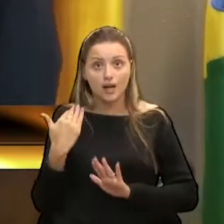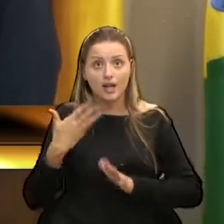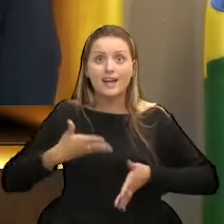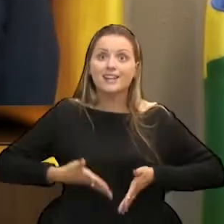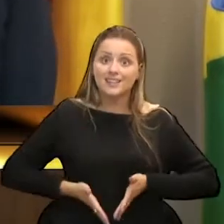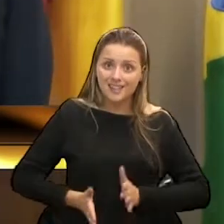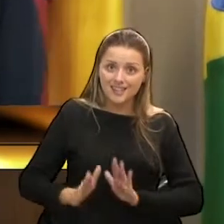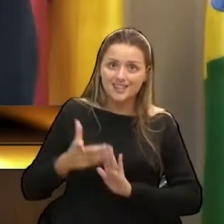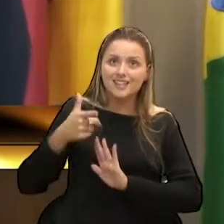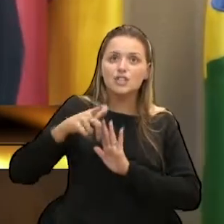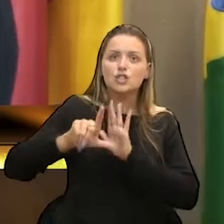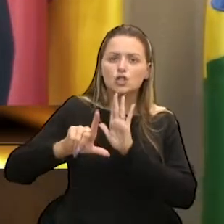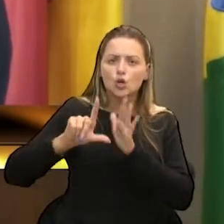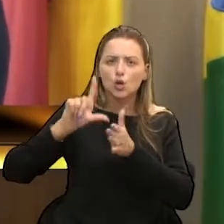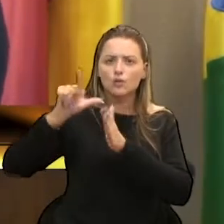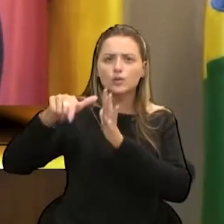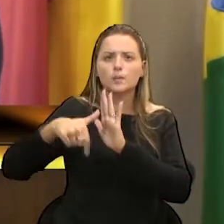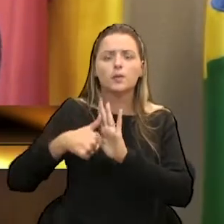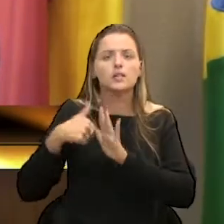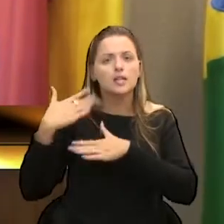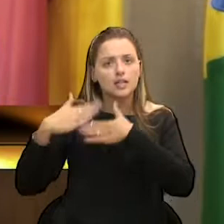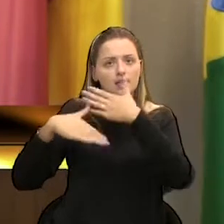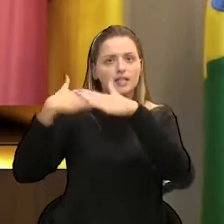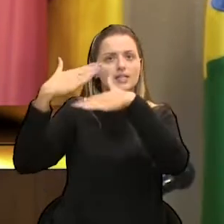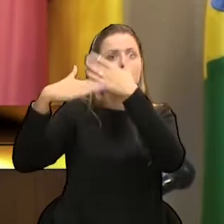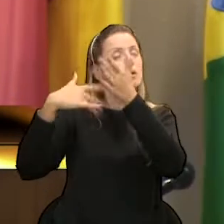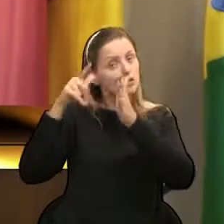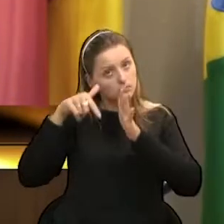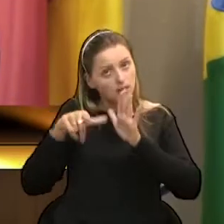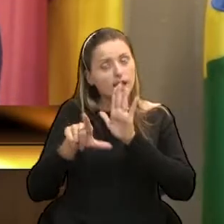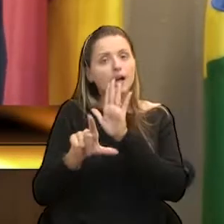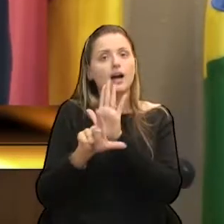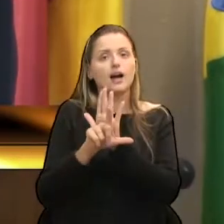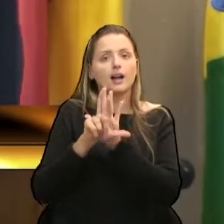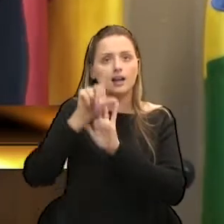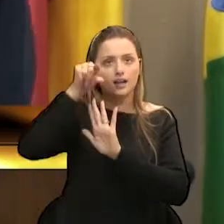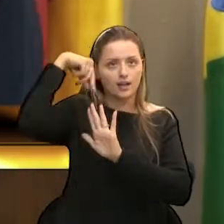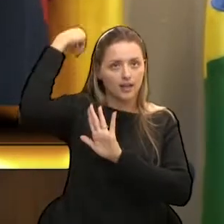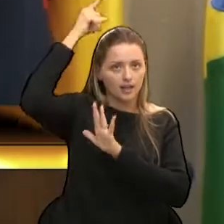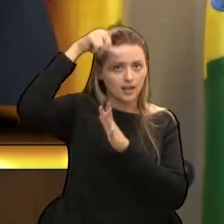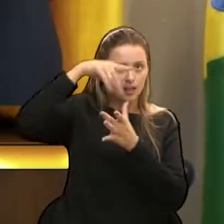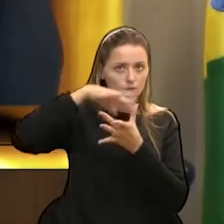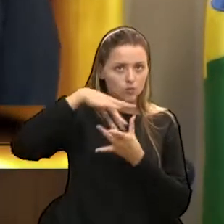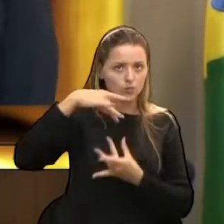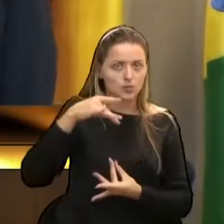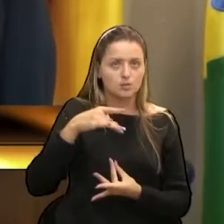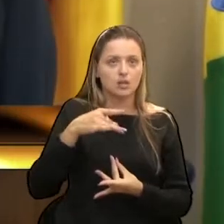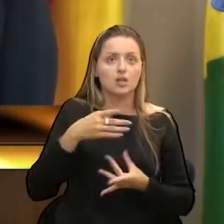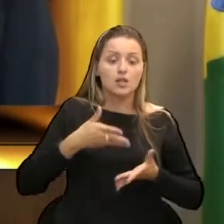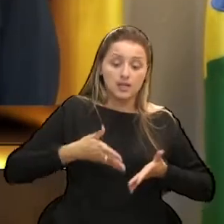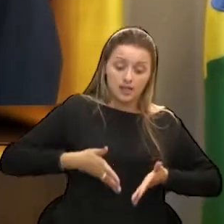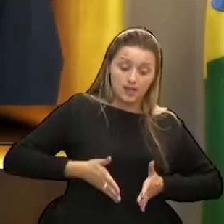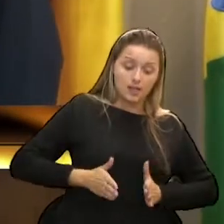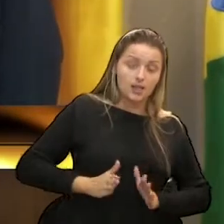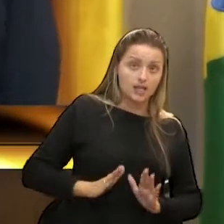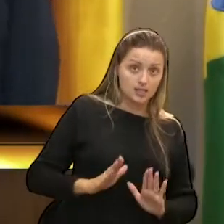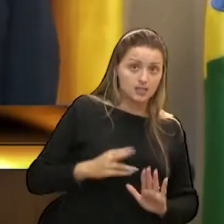ainda, progredir sem cessar, tal é a lei. Eu ouso.